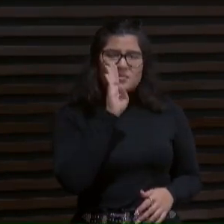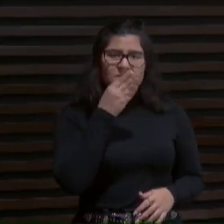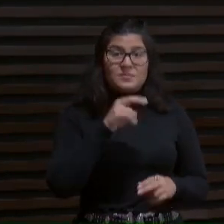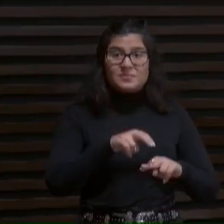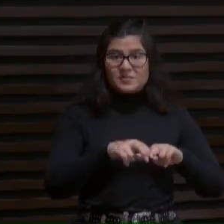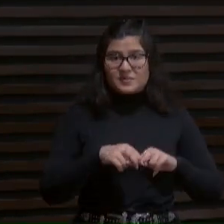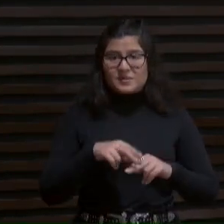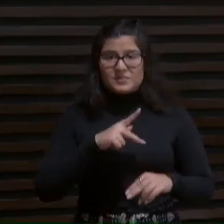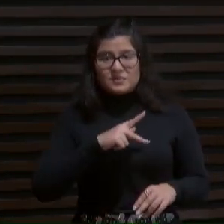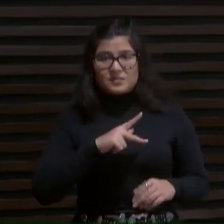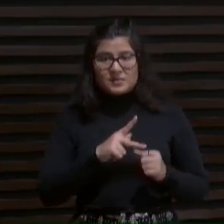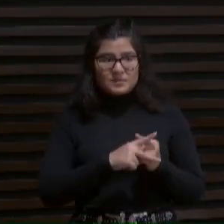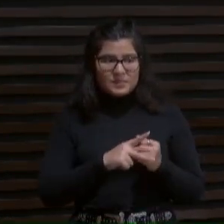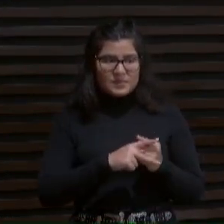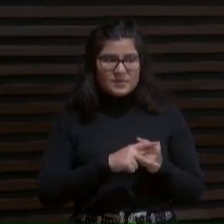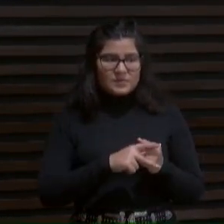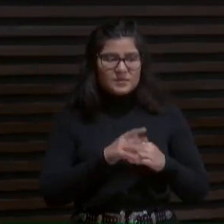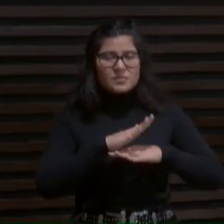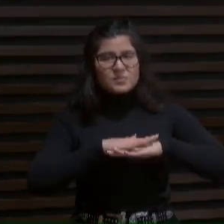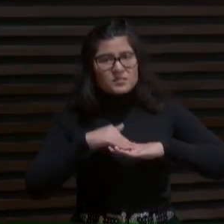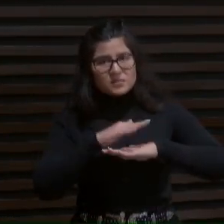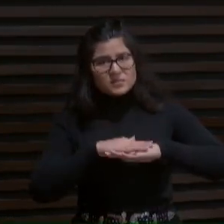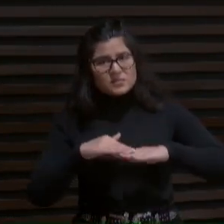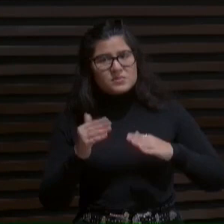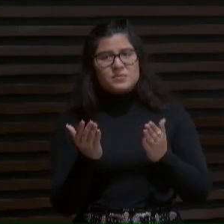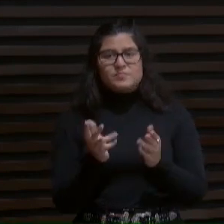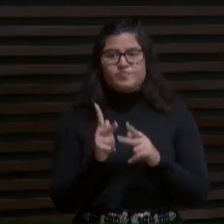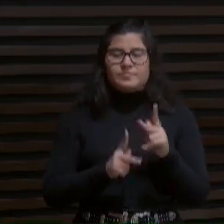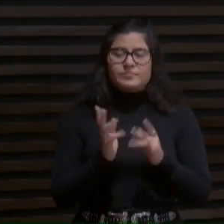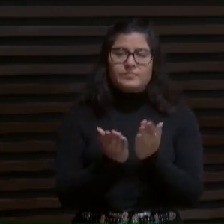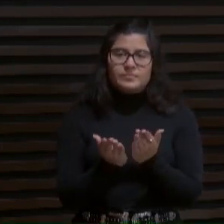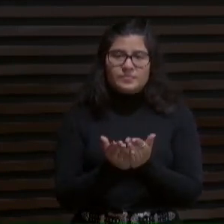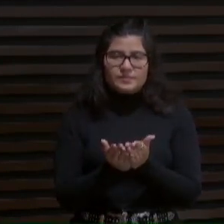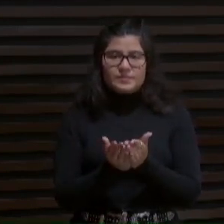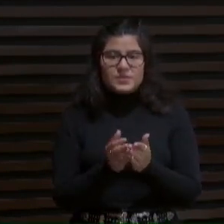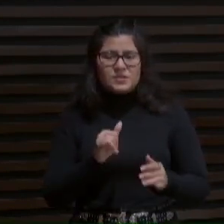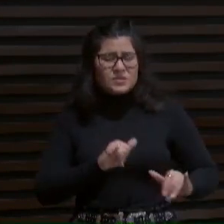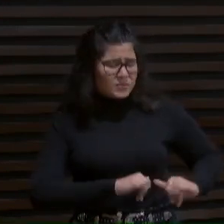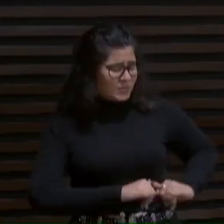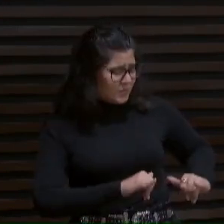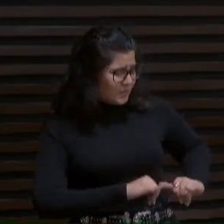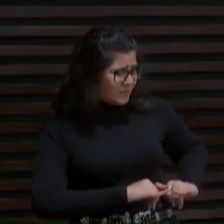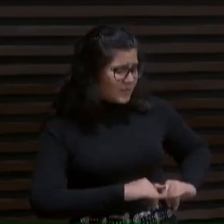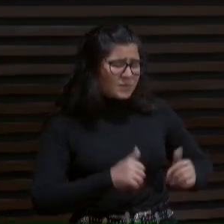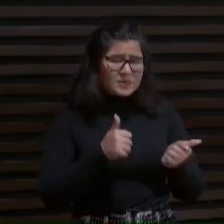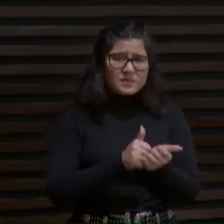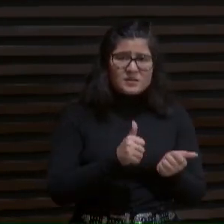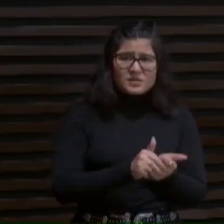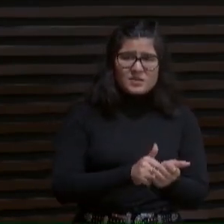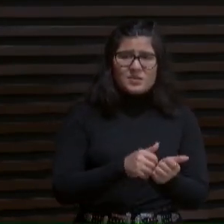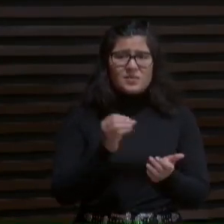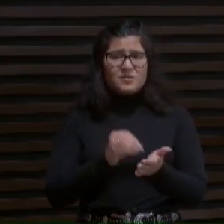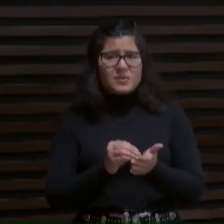que Pedro consola os cristãos que estão sofrendo injustiças e perseguições no seu tempo,